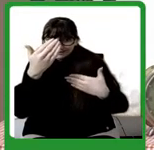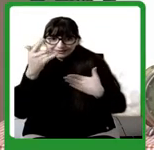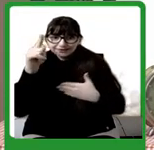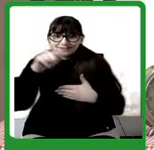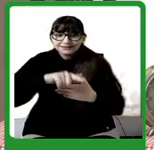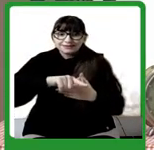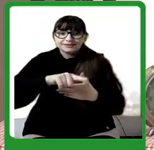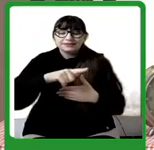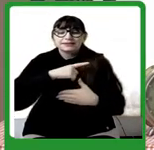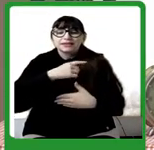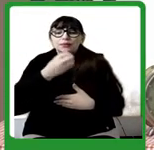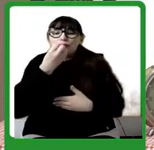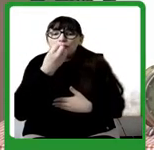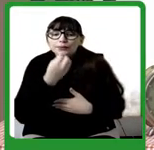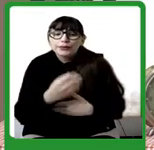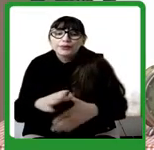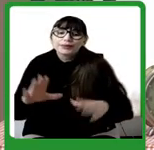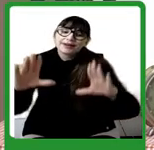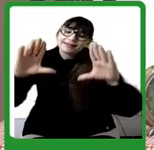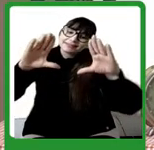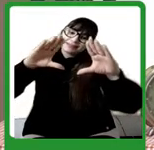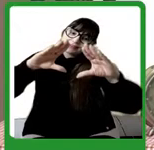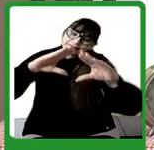Tenham todos uma boa noite,